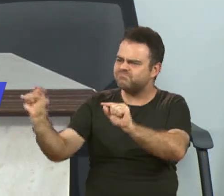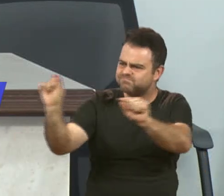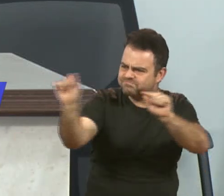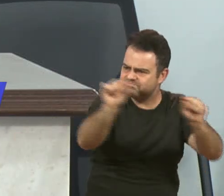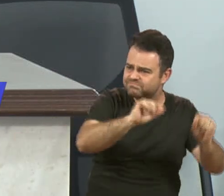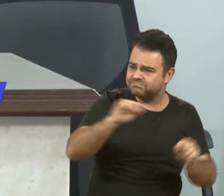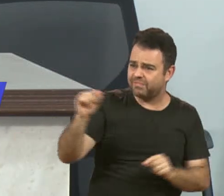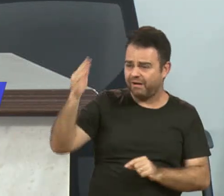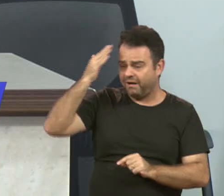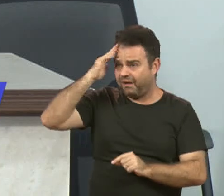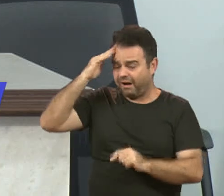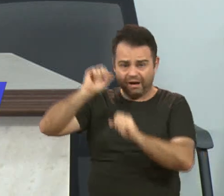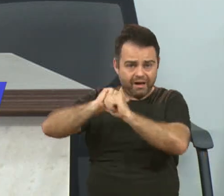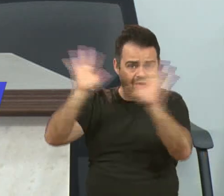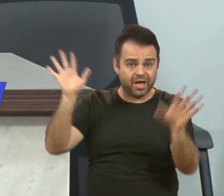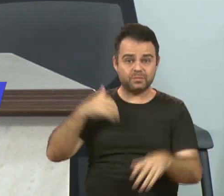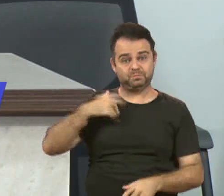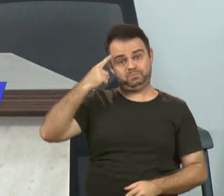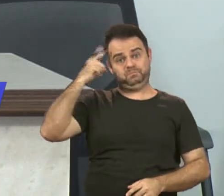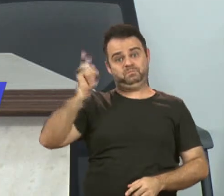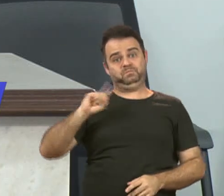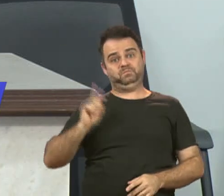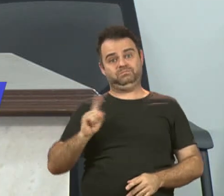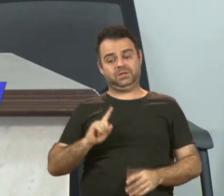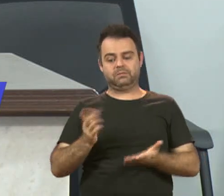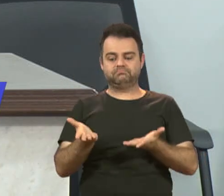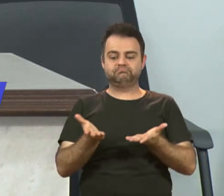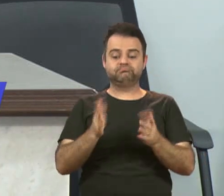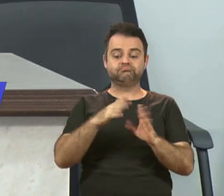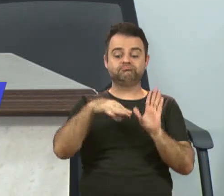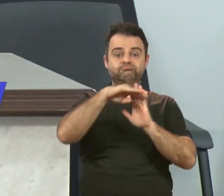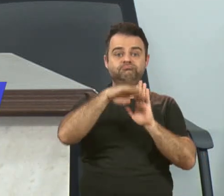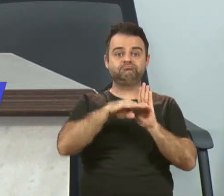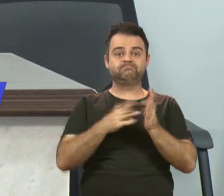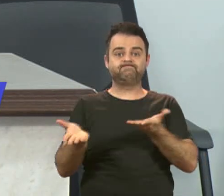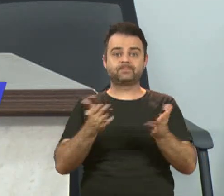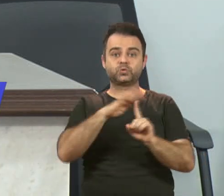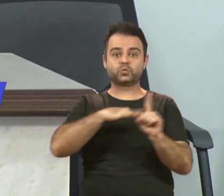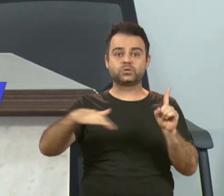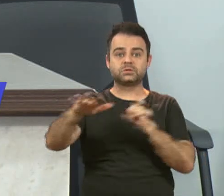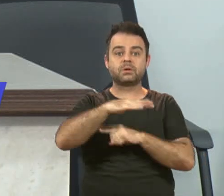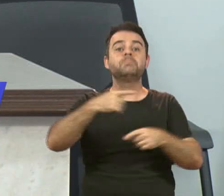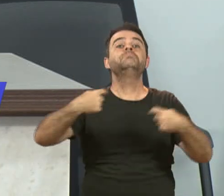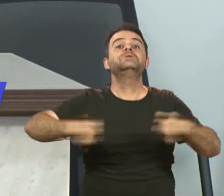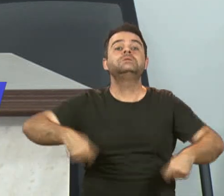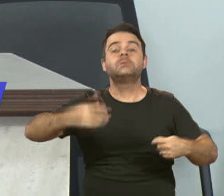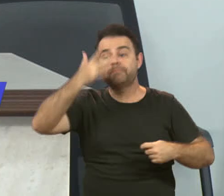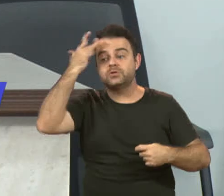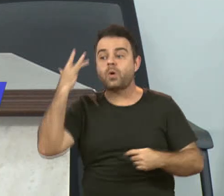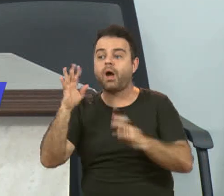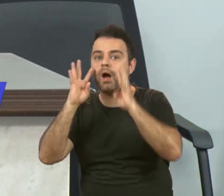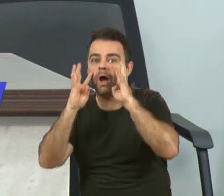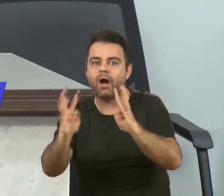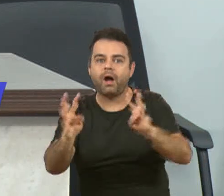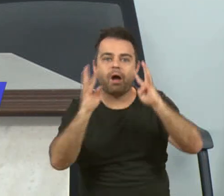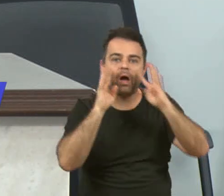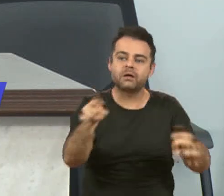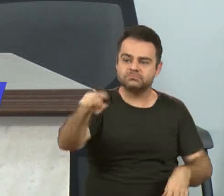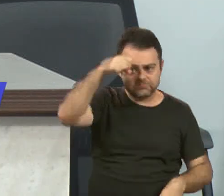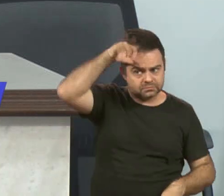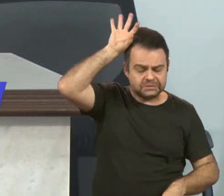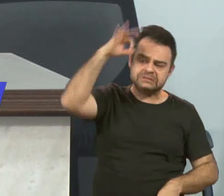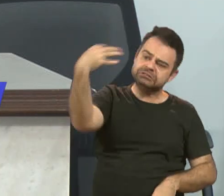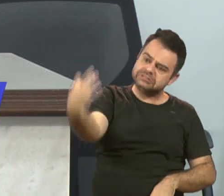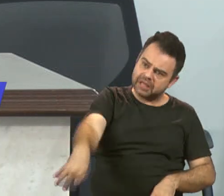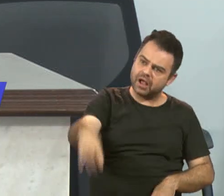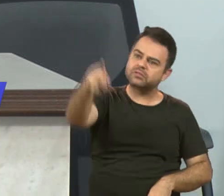entender as mazelas da questão social sem ouvir melhor a população. Muito bom, João Paulo Rilo, trazer a população do bairro